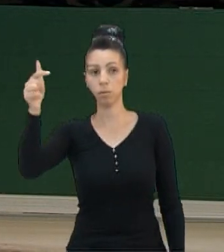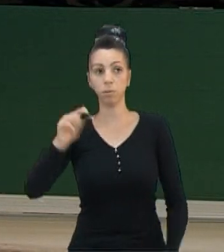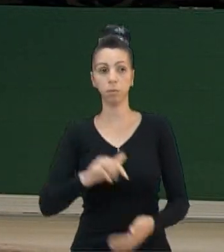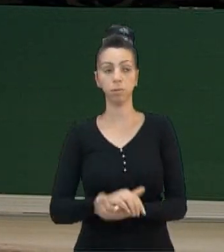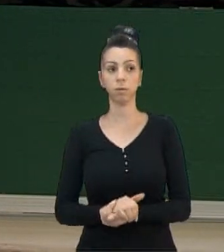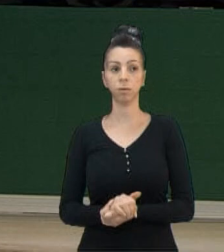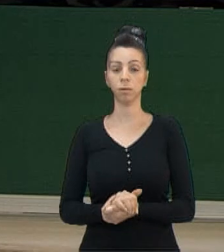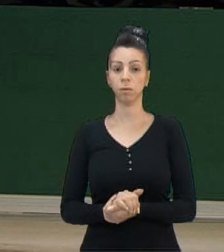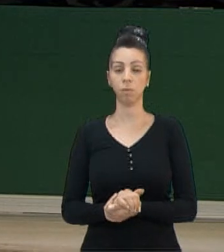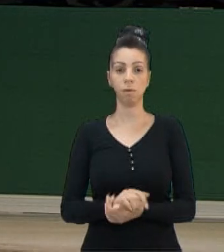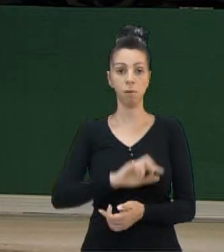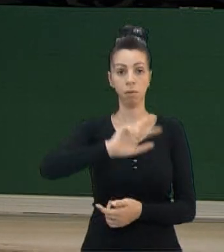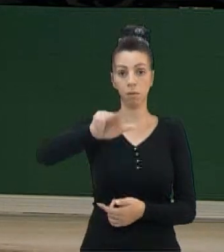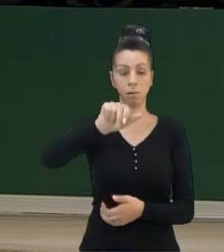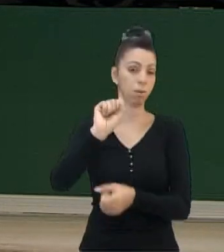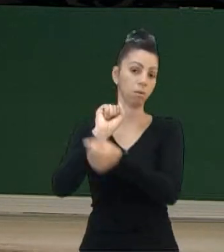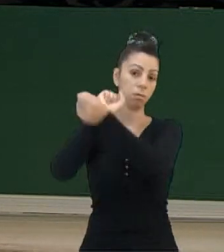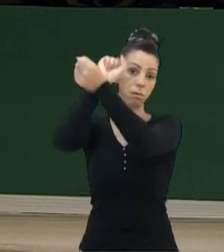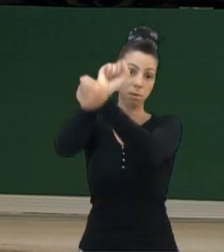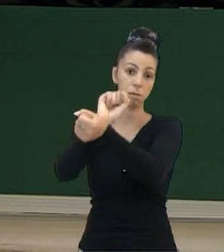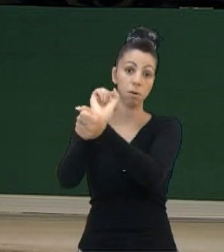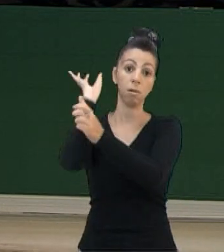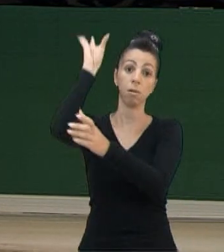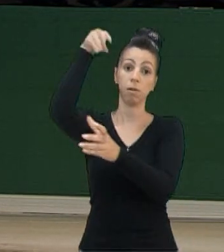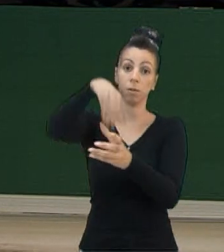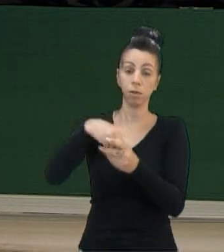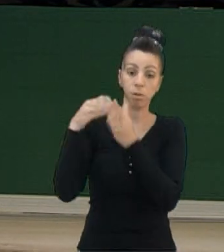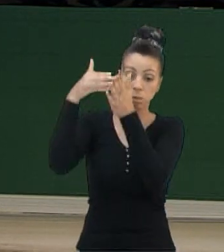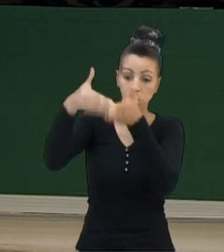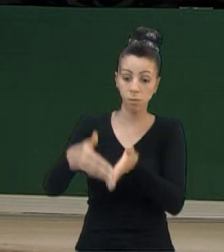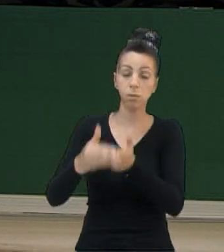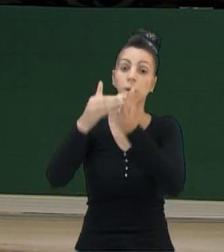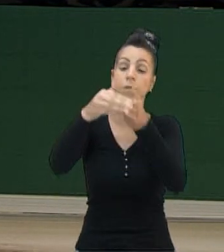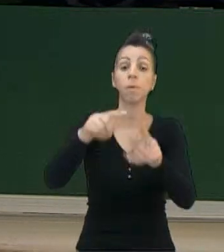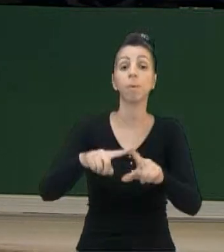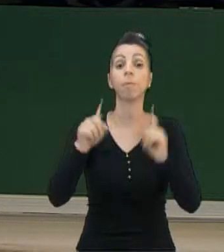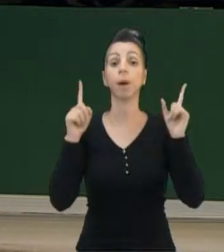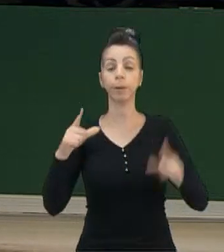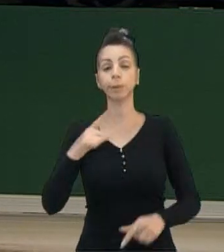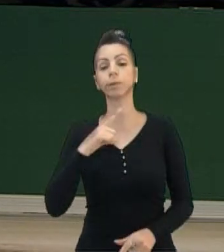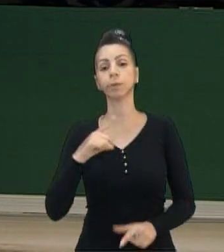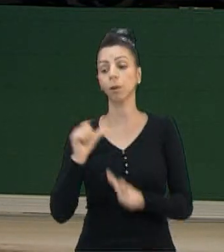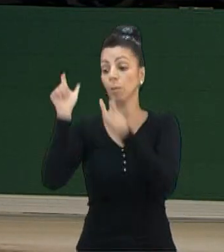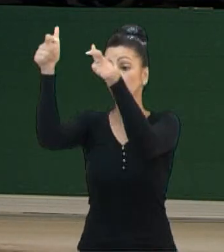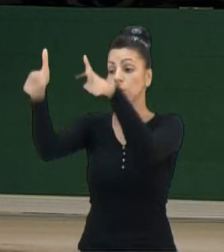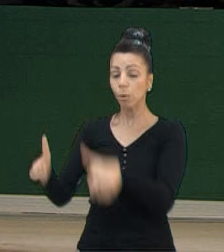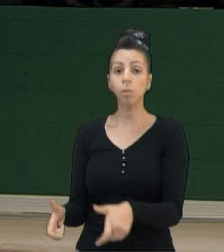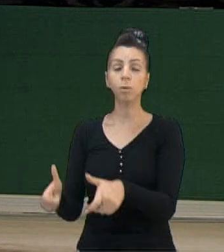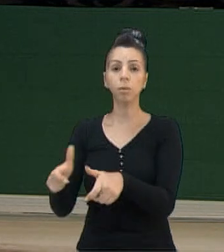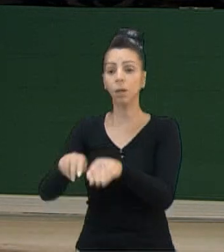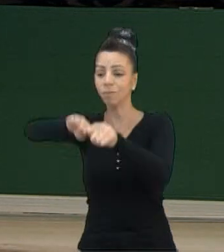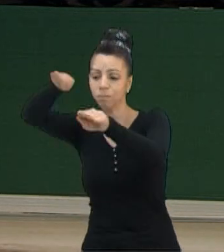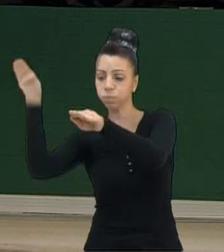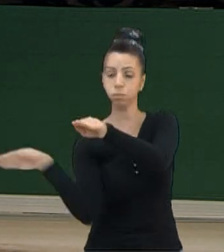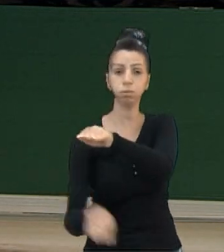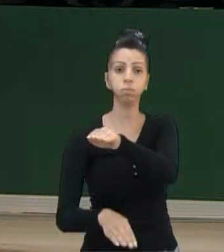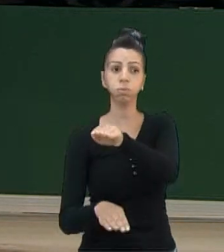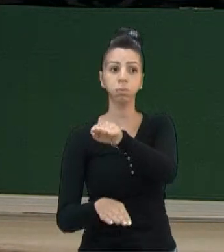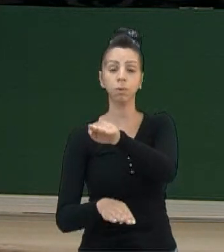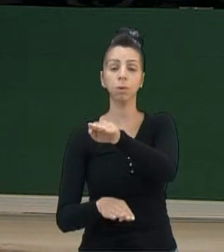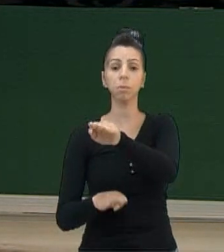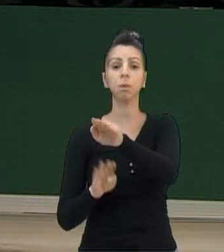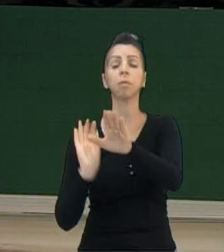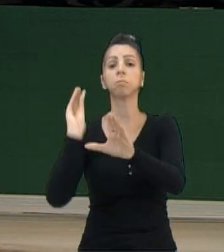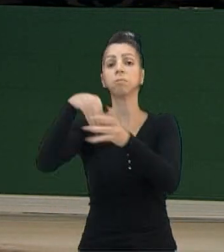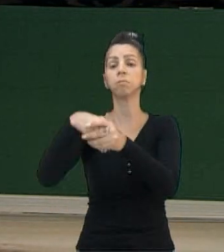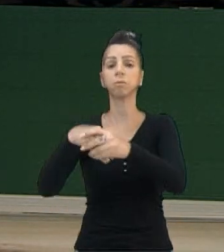então não está escravizada dentro dos porões do navio, mas ela tem um lugar subalterno dentro dessa